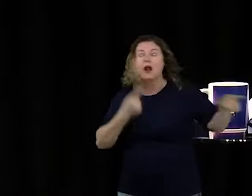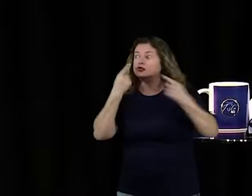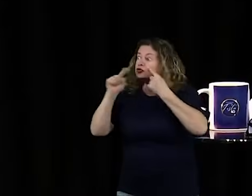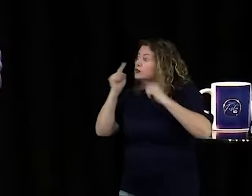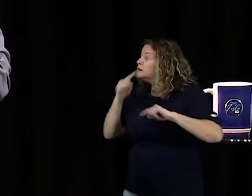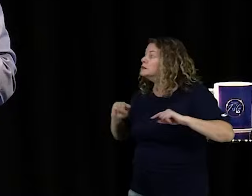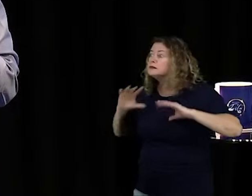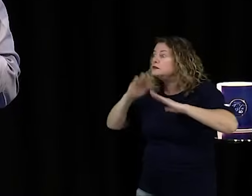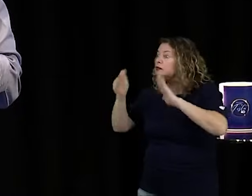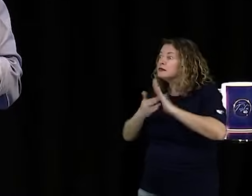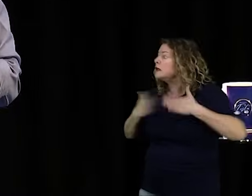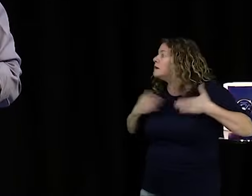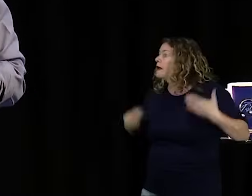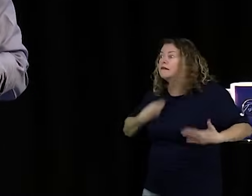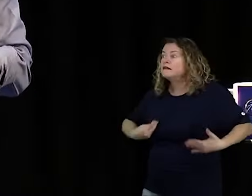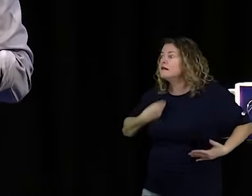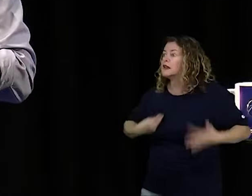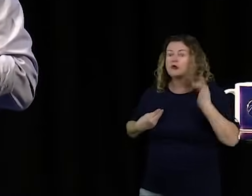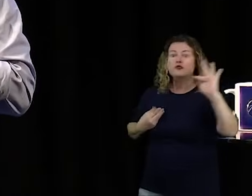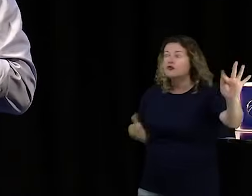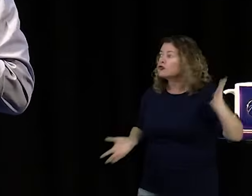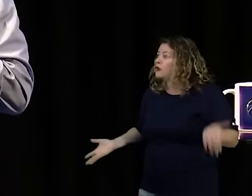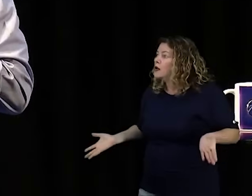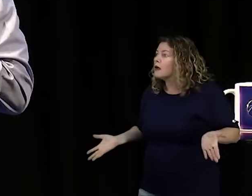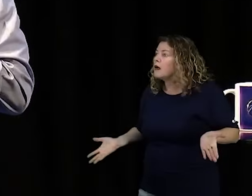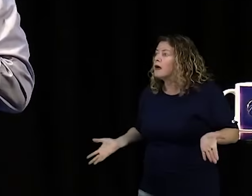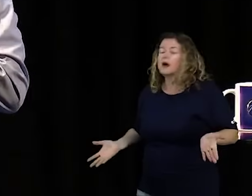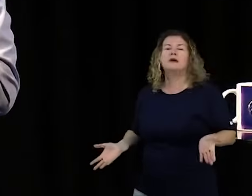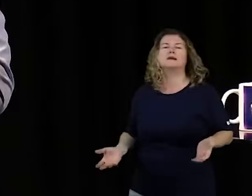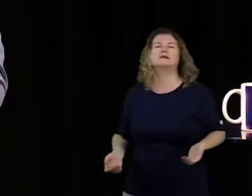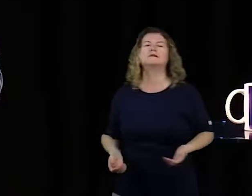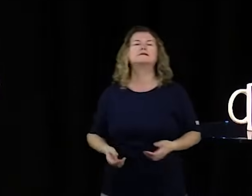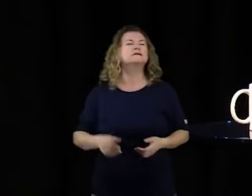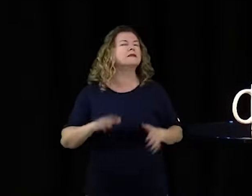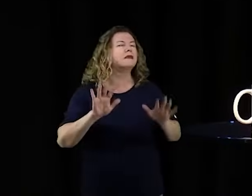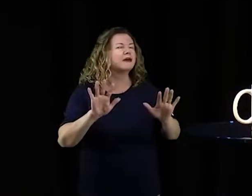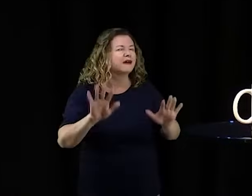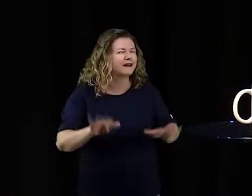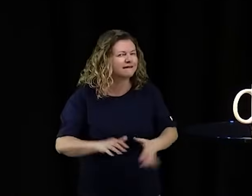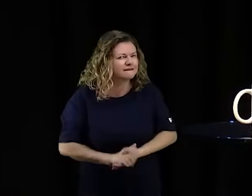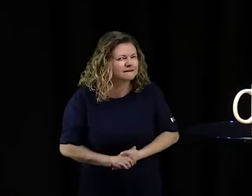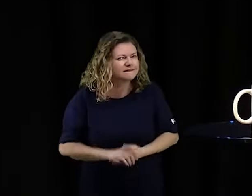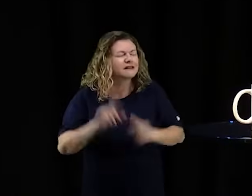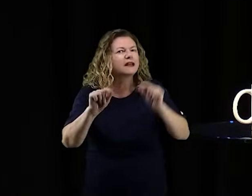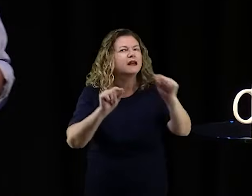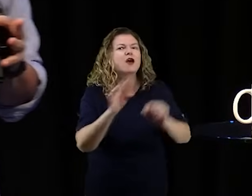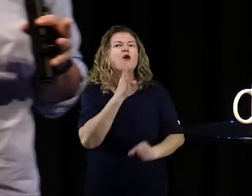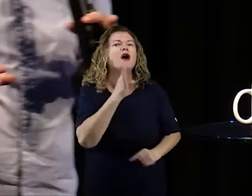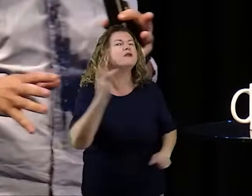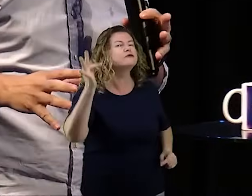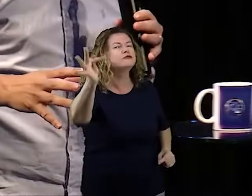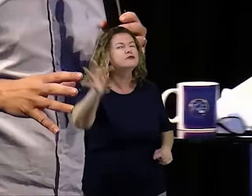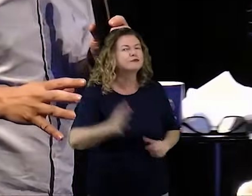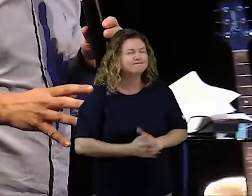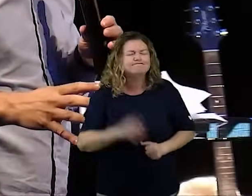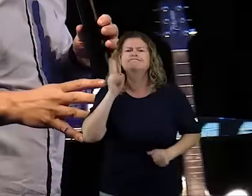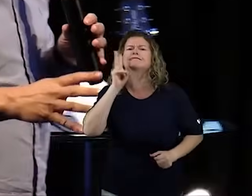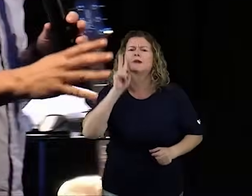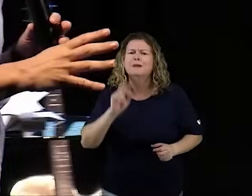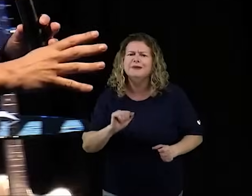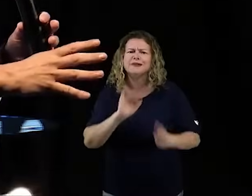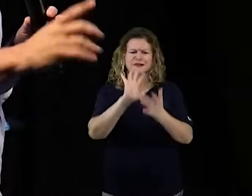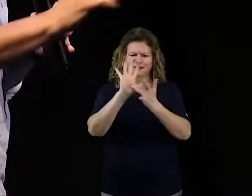amanhã gente diga Deus Lembra quando Jesus é indagado pelos discípulos